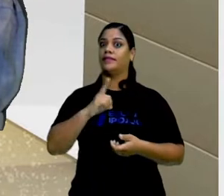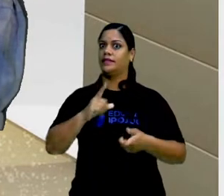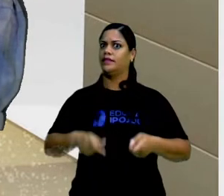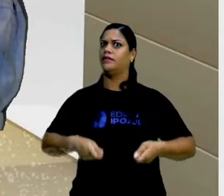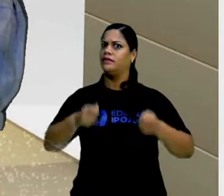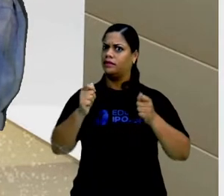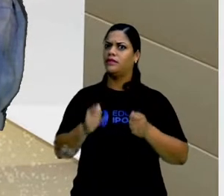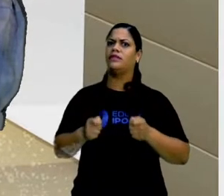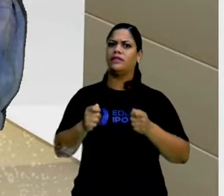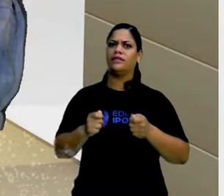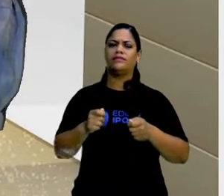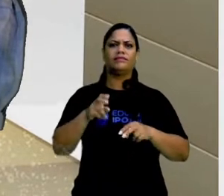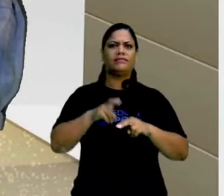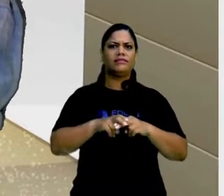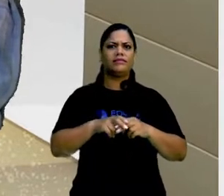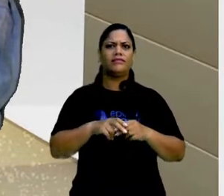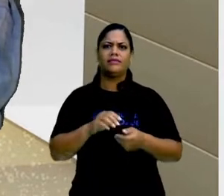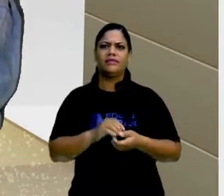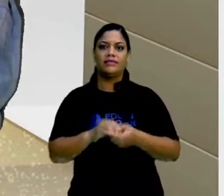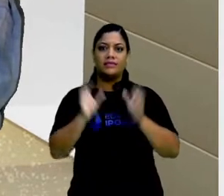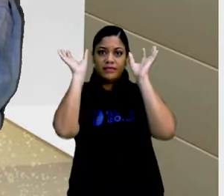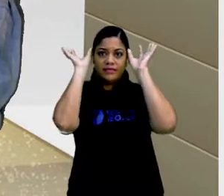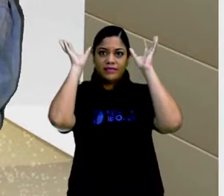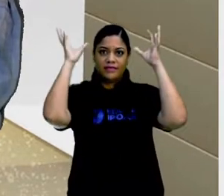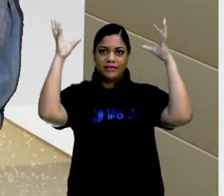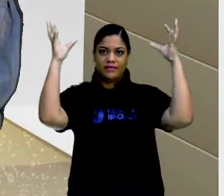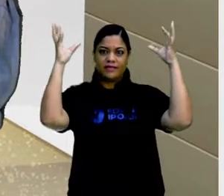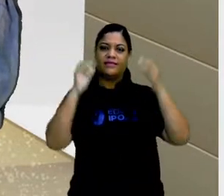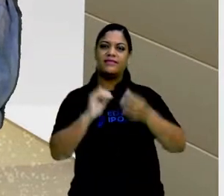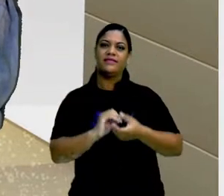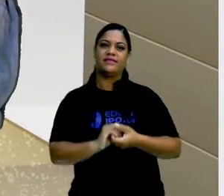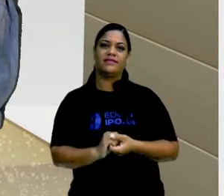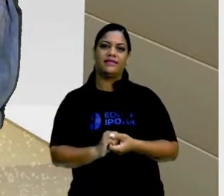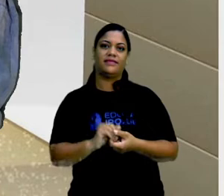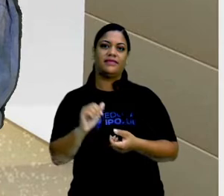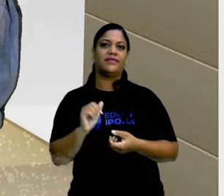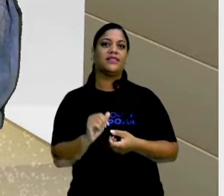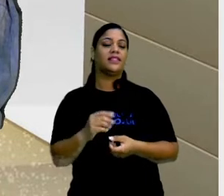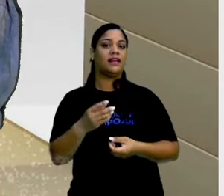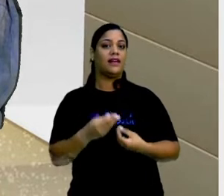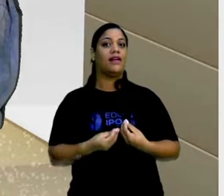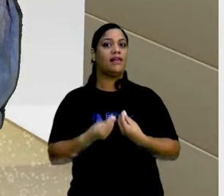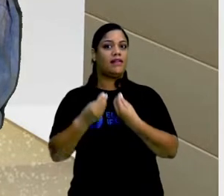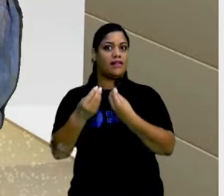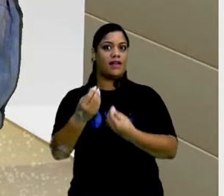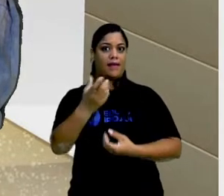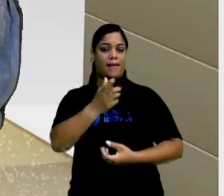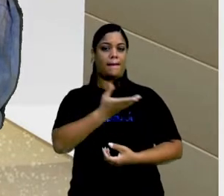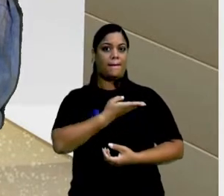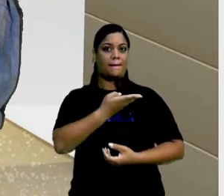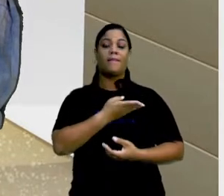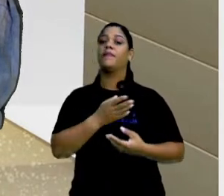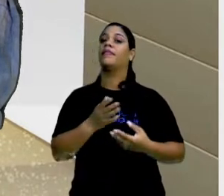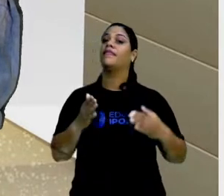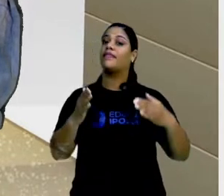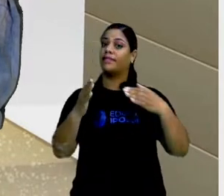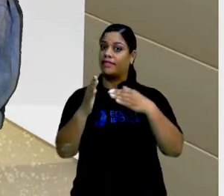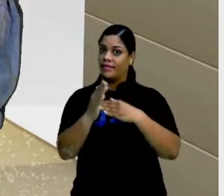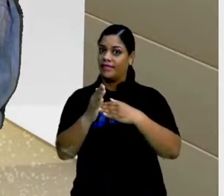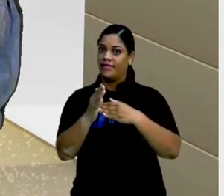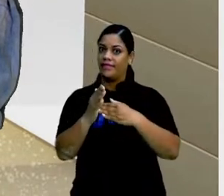renas, crianças. As renas iam levar a amiguinha lá no